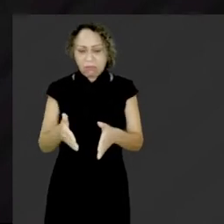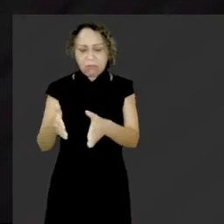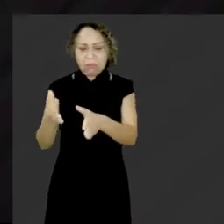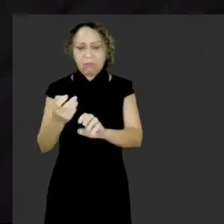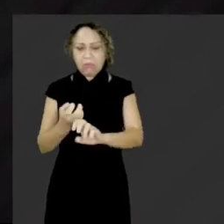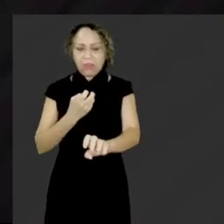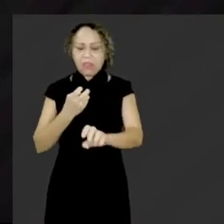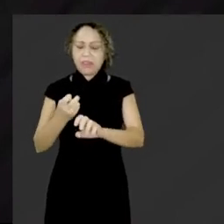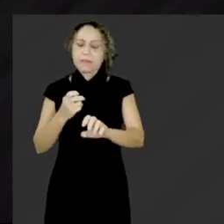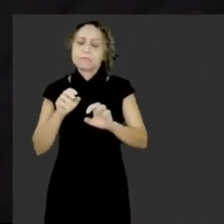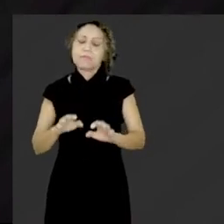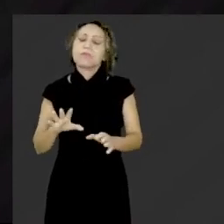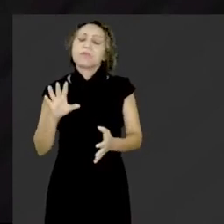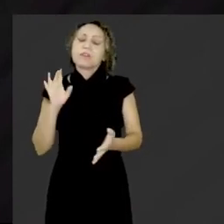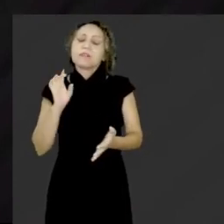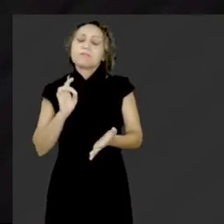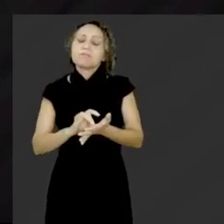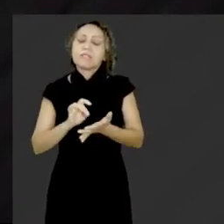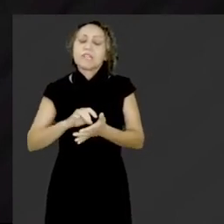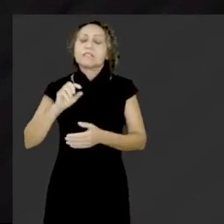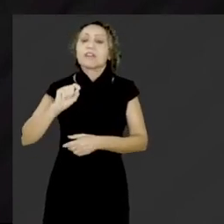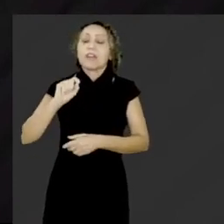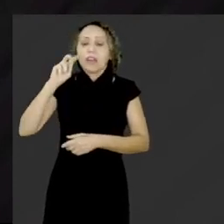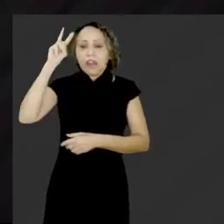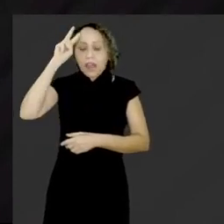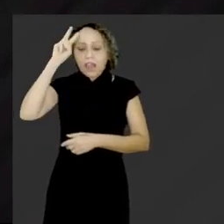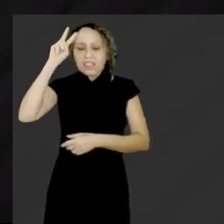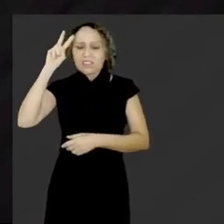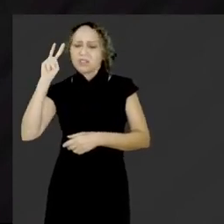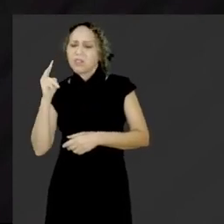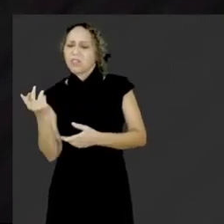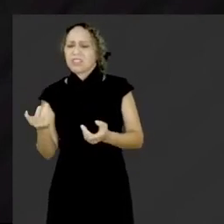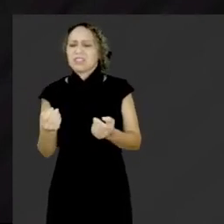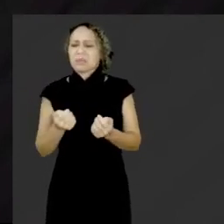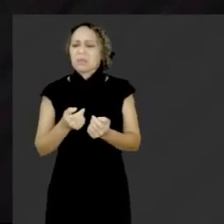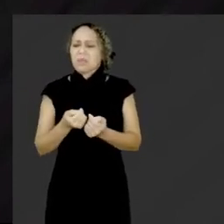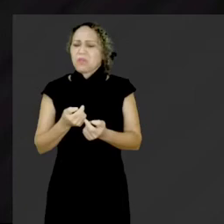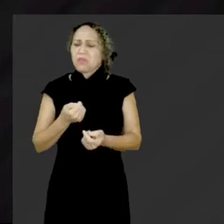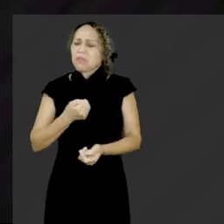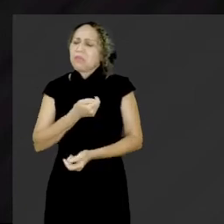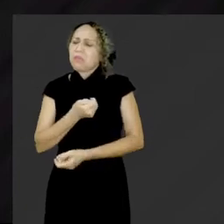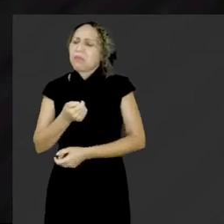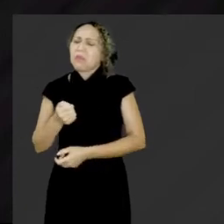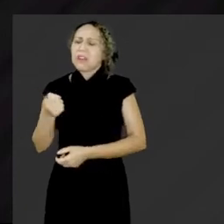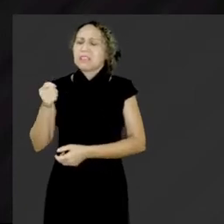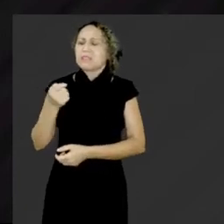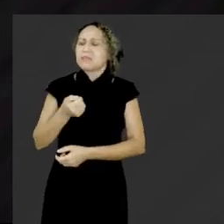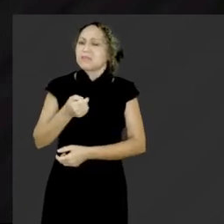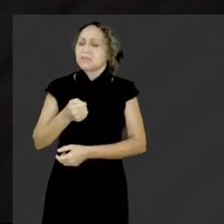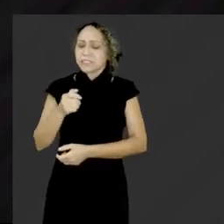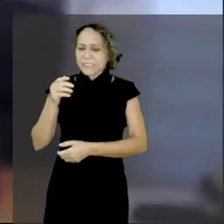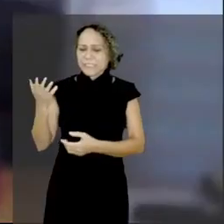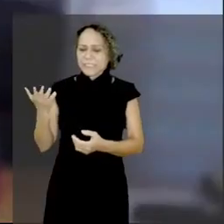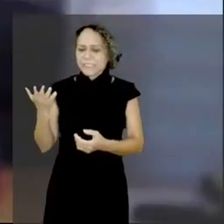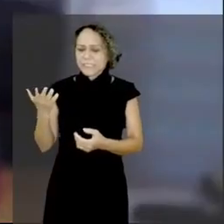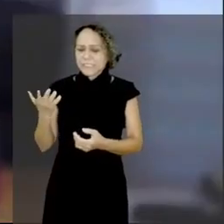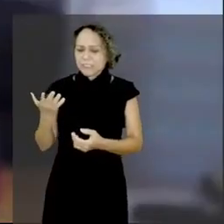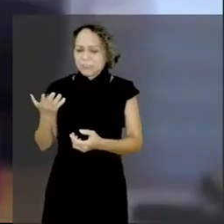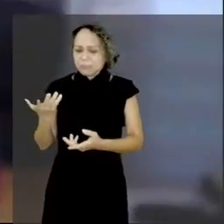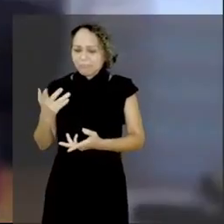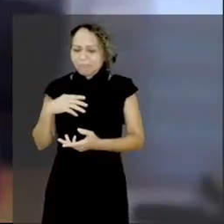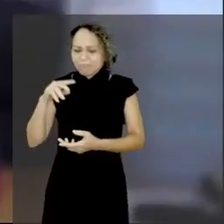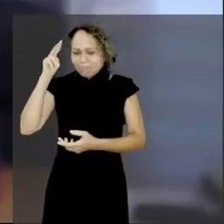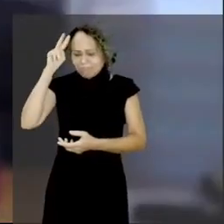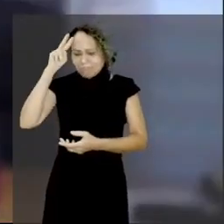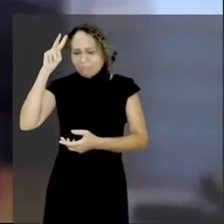Brasil, um presidente da República e um governo colocou tanto dinheiro e fez tantas parcerias para fazer política